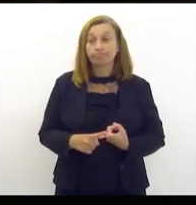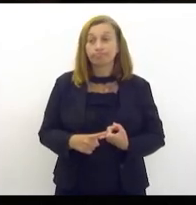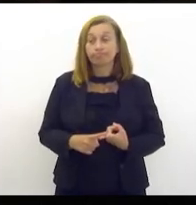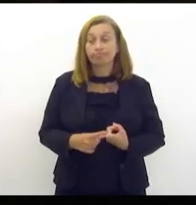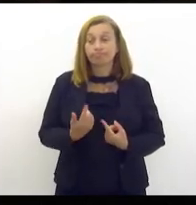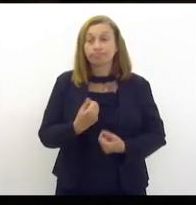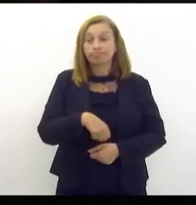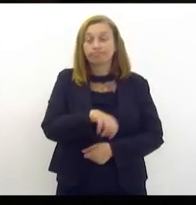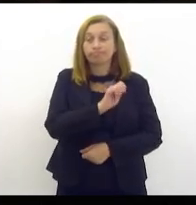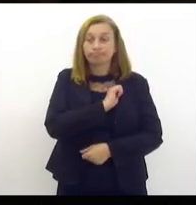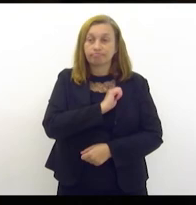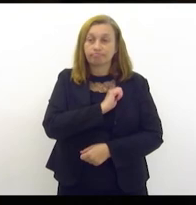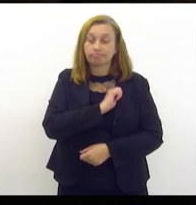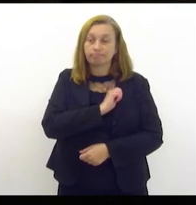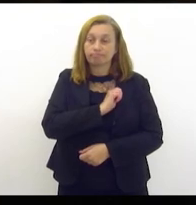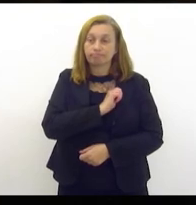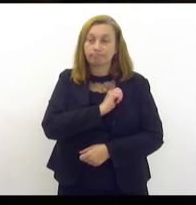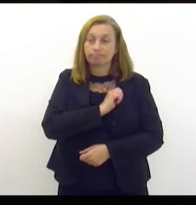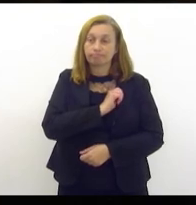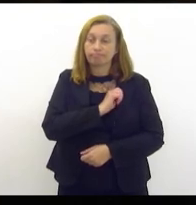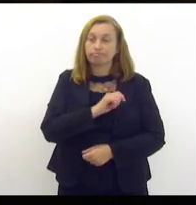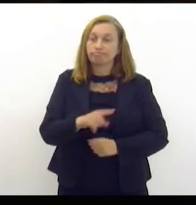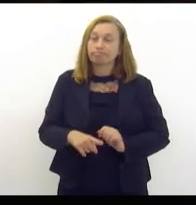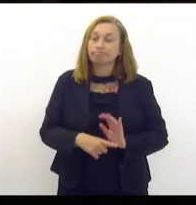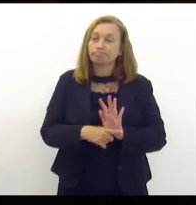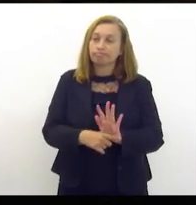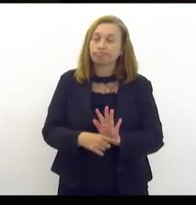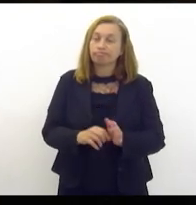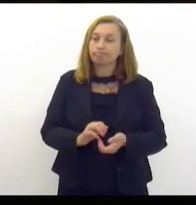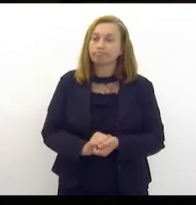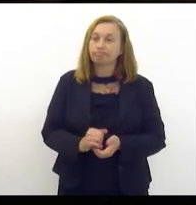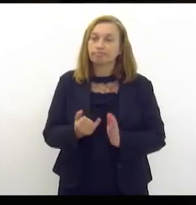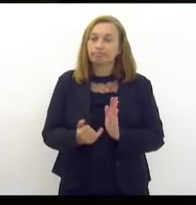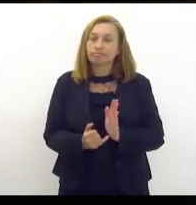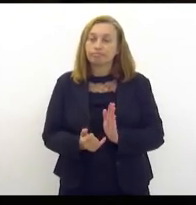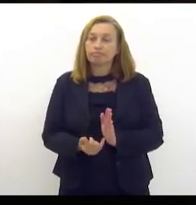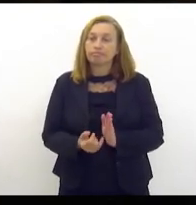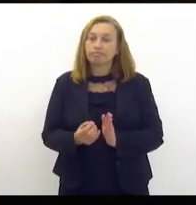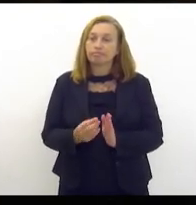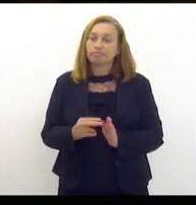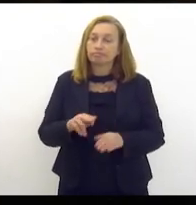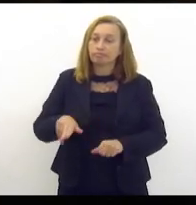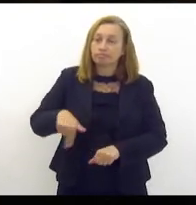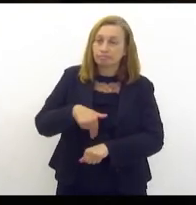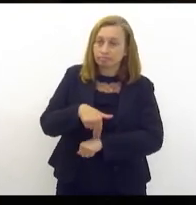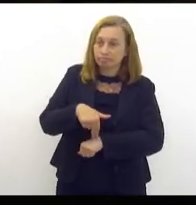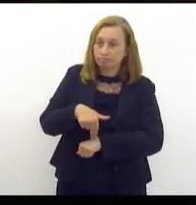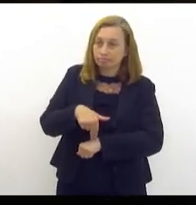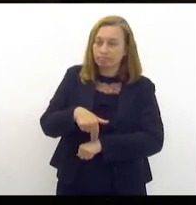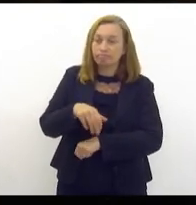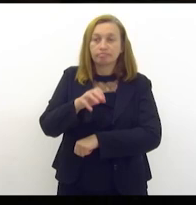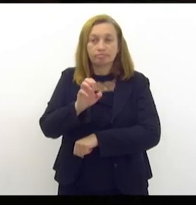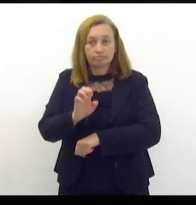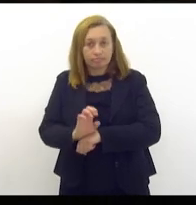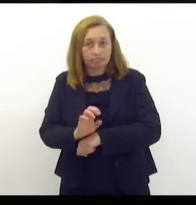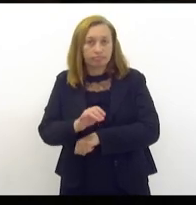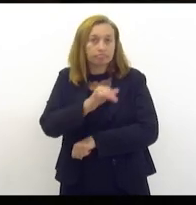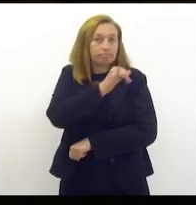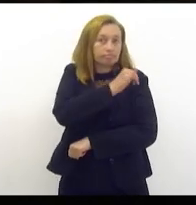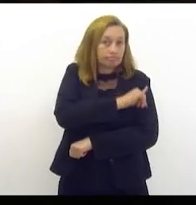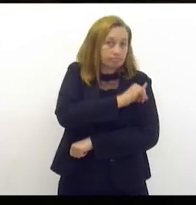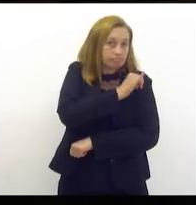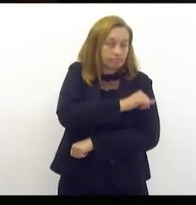de recuperação fiscal imposto pela União ao Estado do Rio de